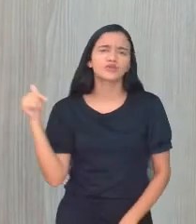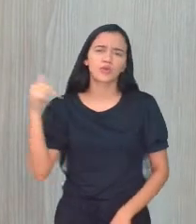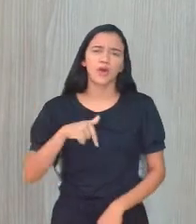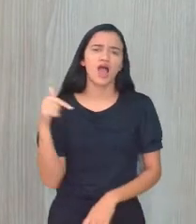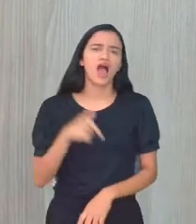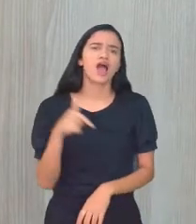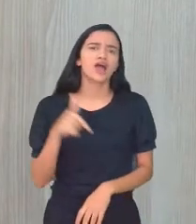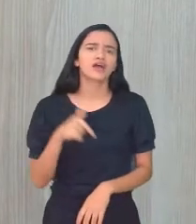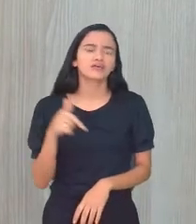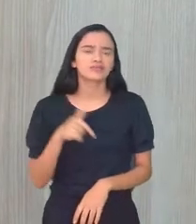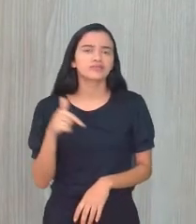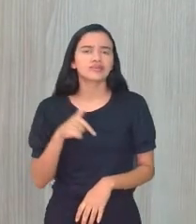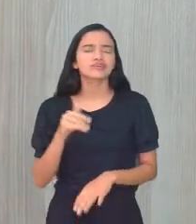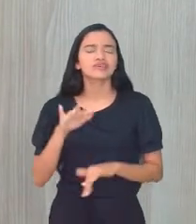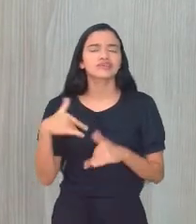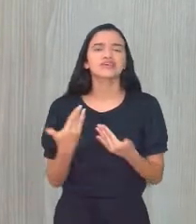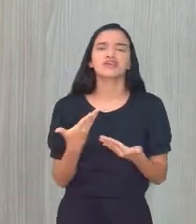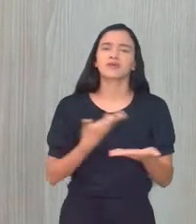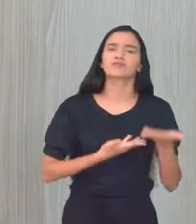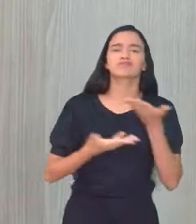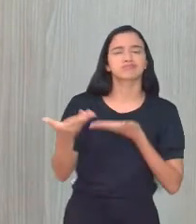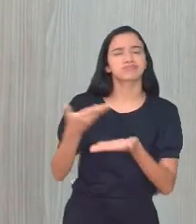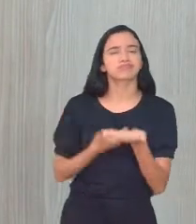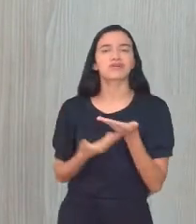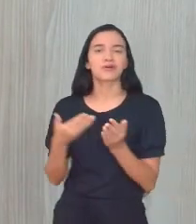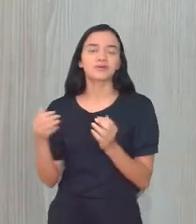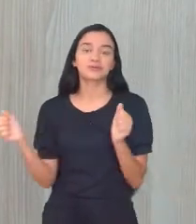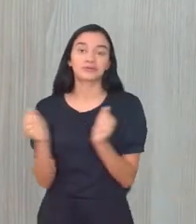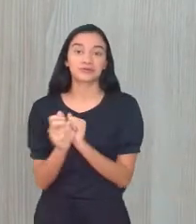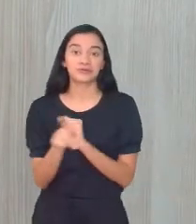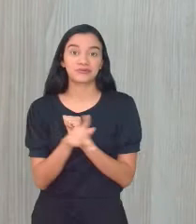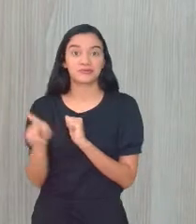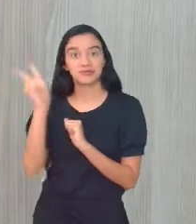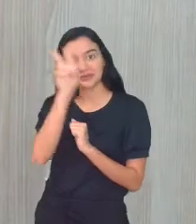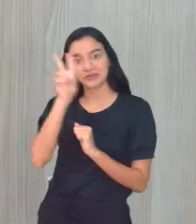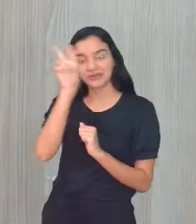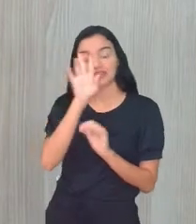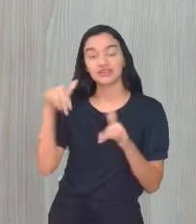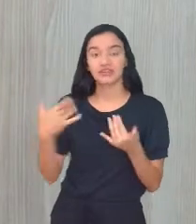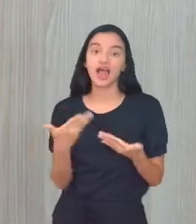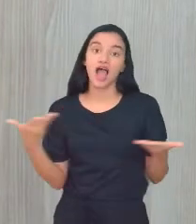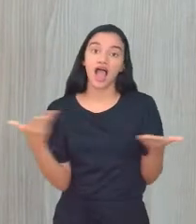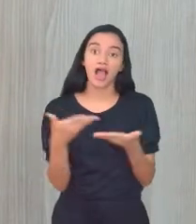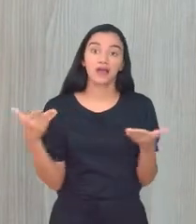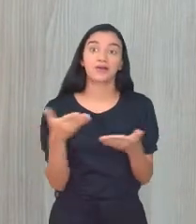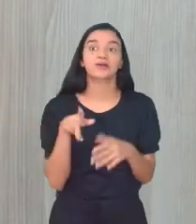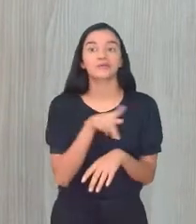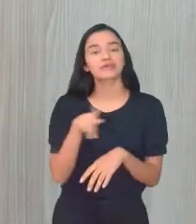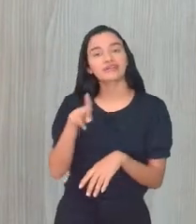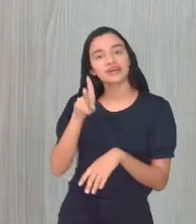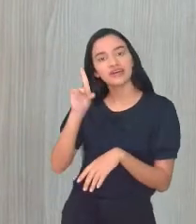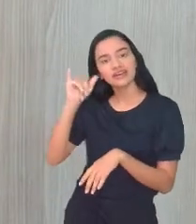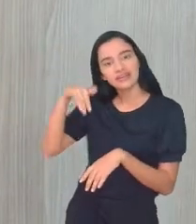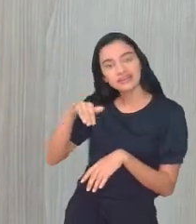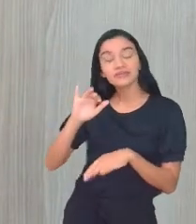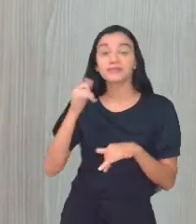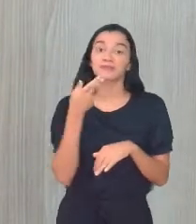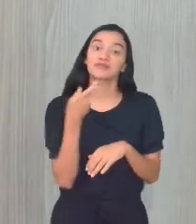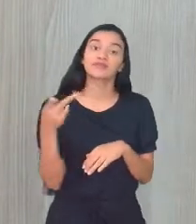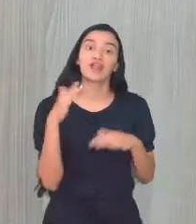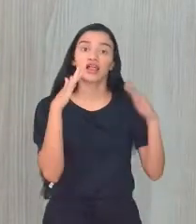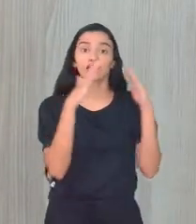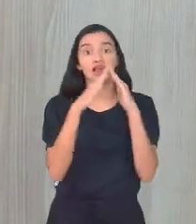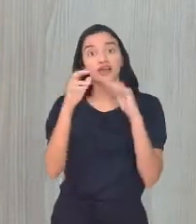há um tempo trocando figurinhas com o professor de História, não é verdade? E agora estou eu aqui com a professora Dini para falar da Casa da